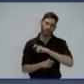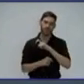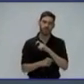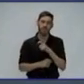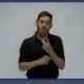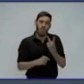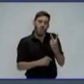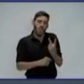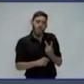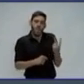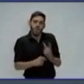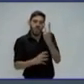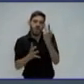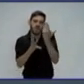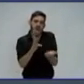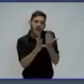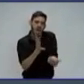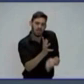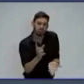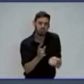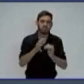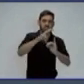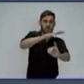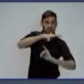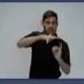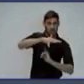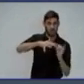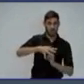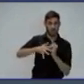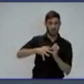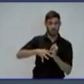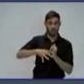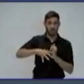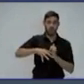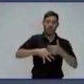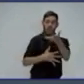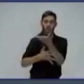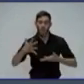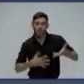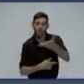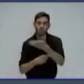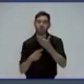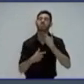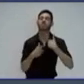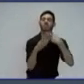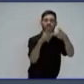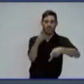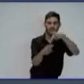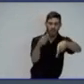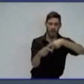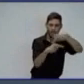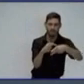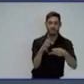Desvalorização ou cooptação das instituições de mediação da vontade popular, como